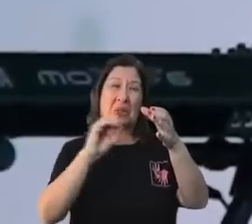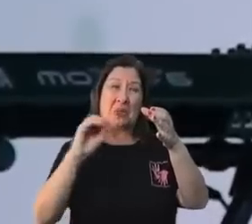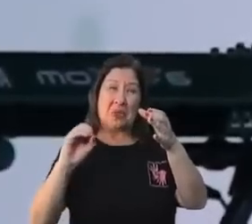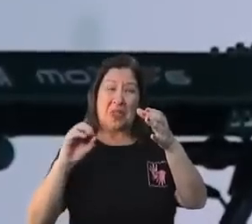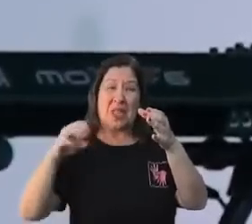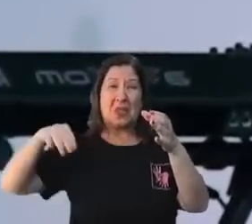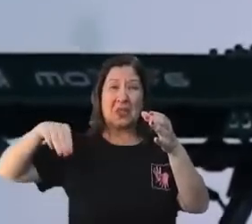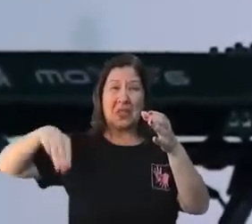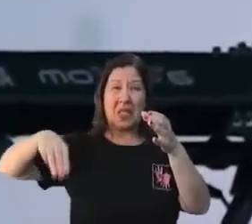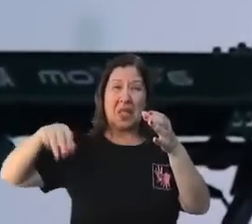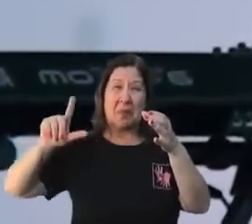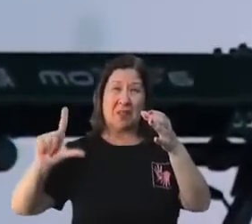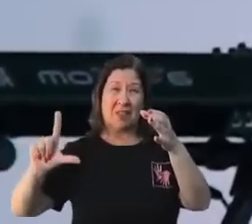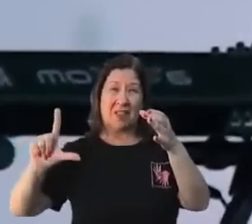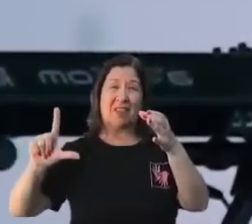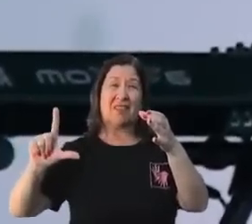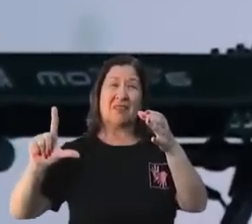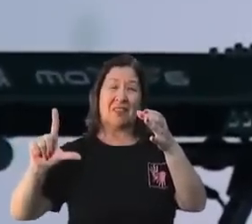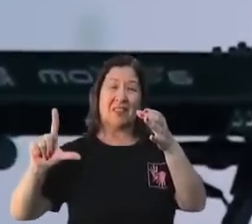400 ml.